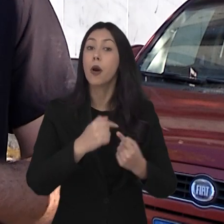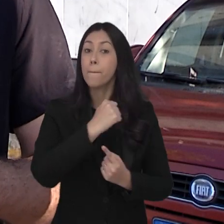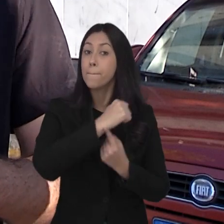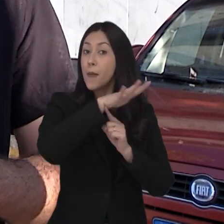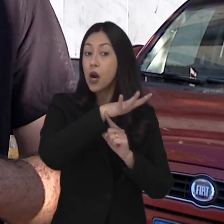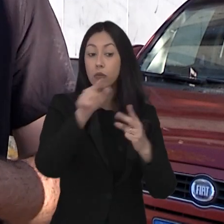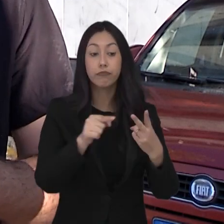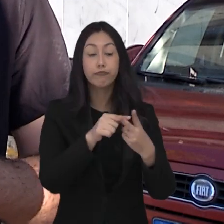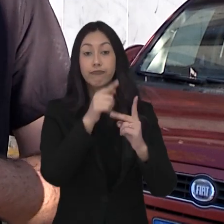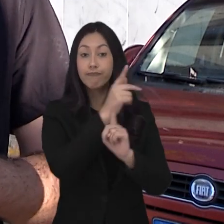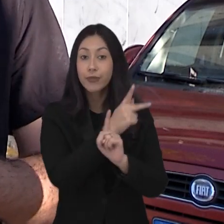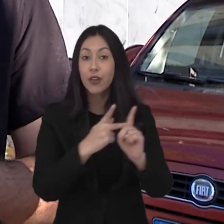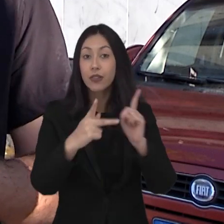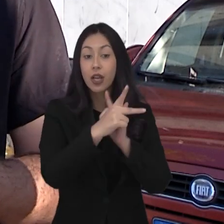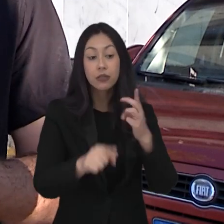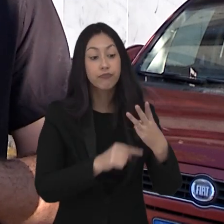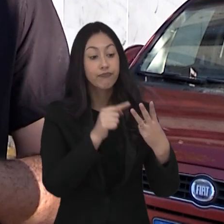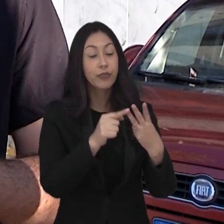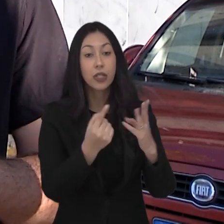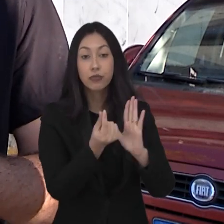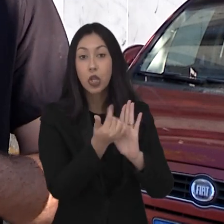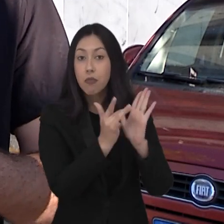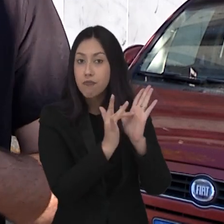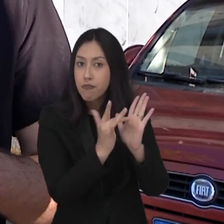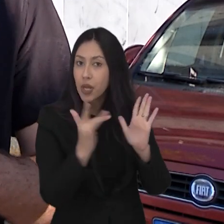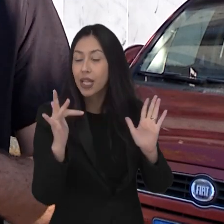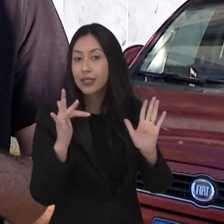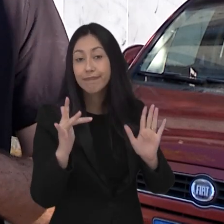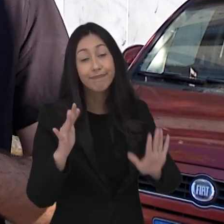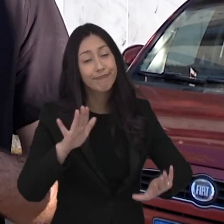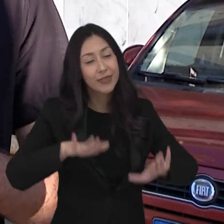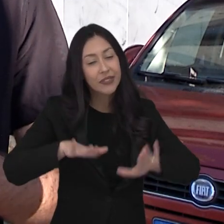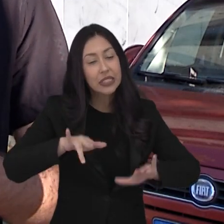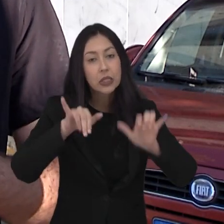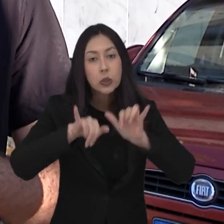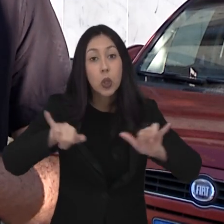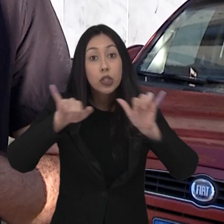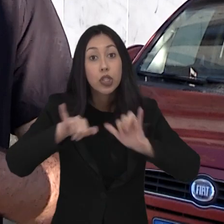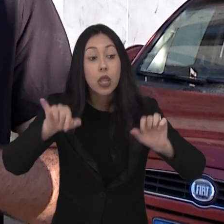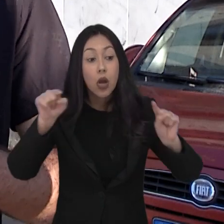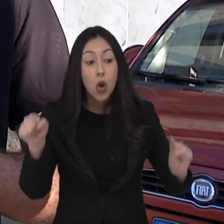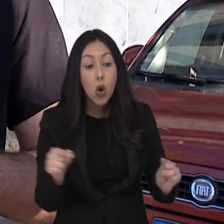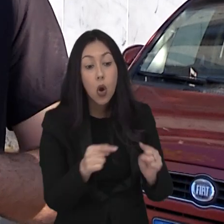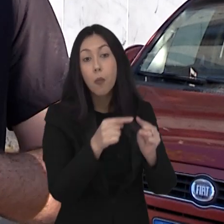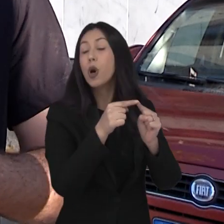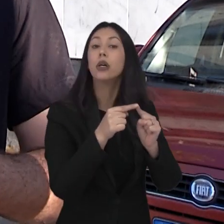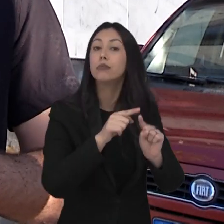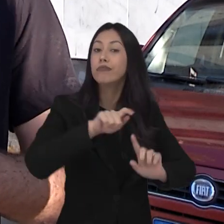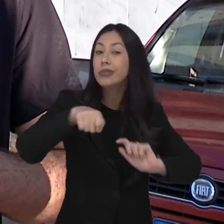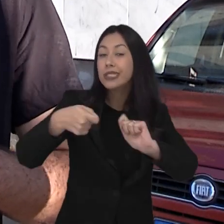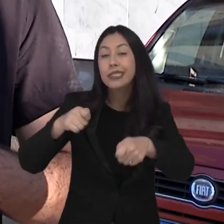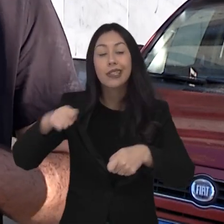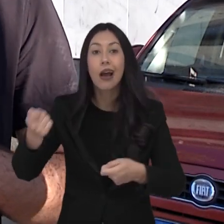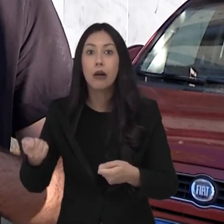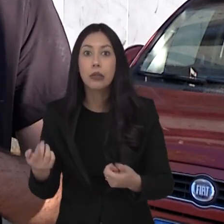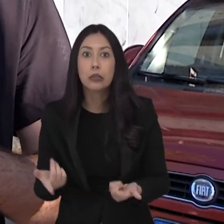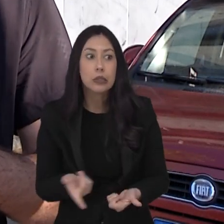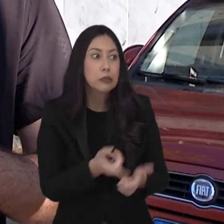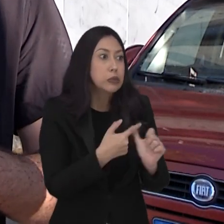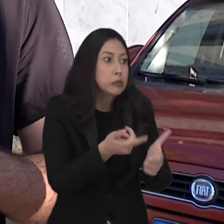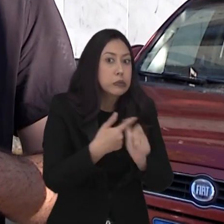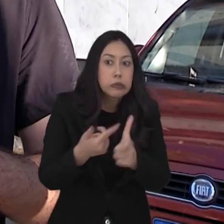Central, Previdência e Tesouro Nacional. Geralmente, as notícias estão sempre relacionadas a termos